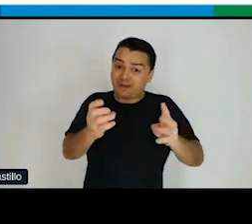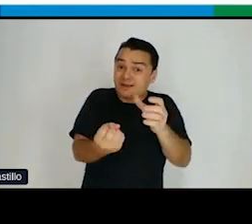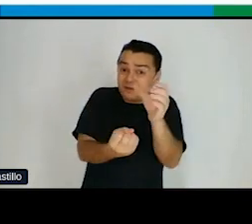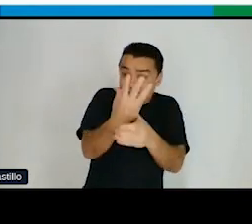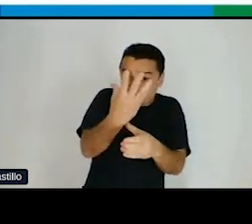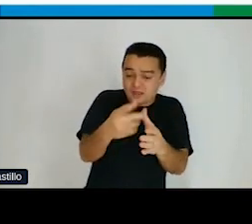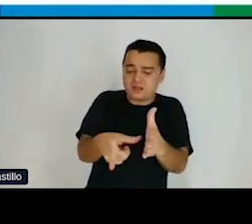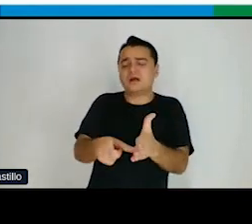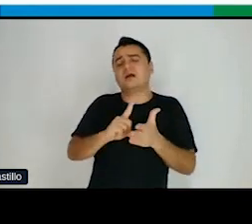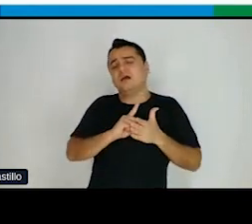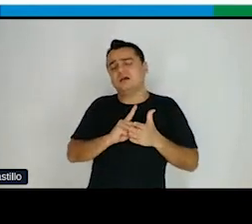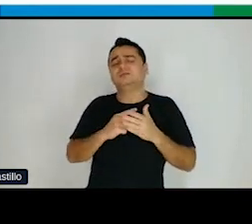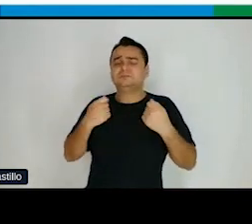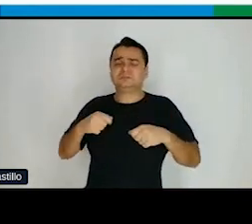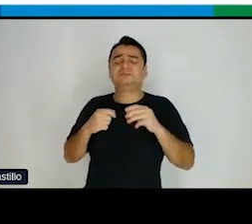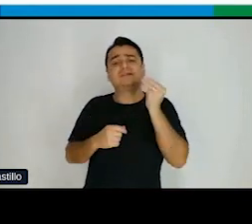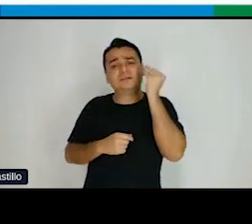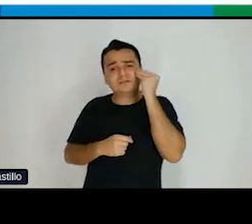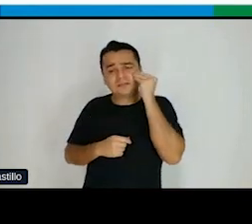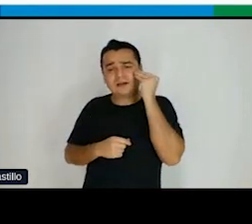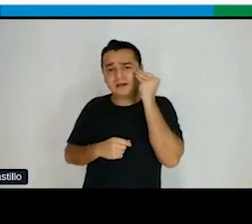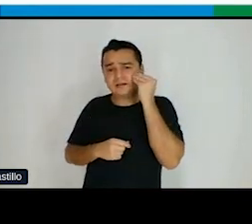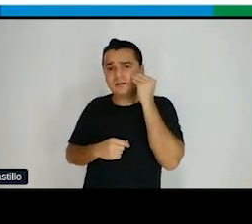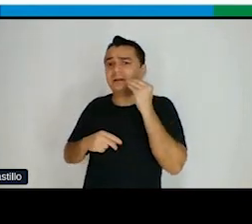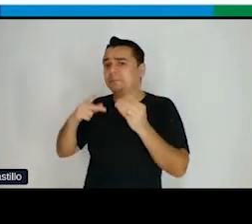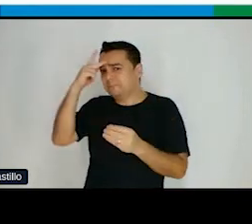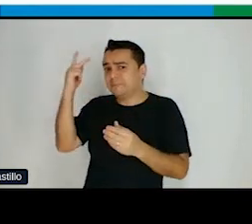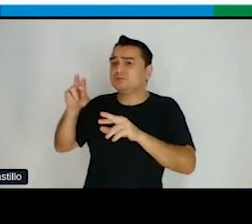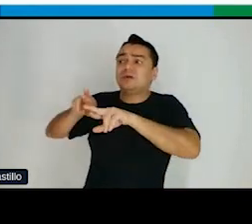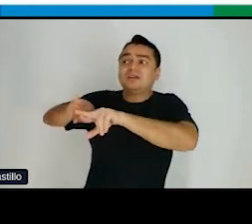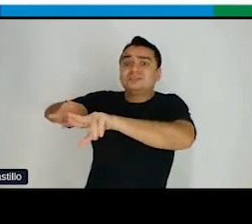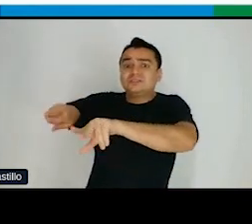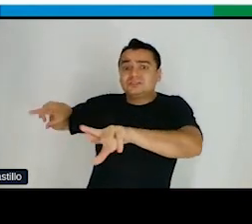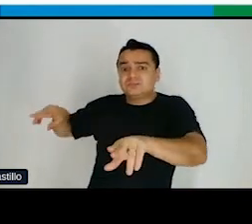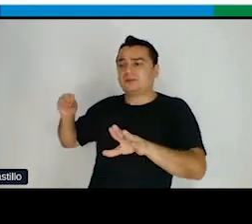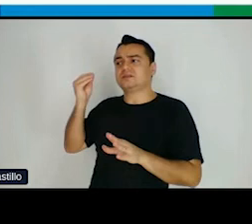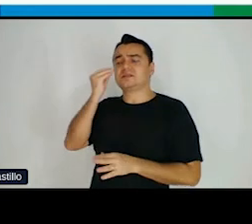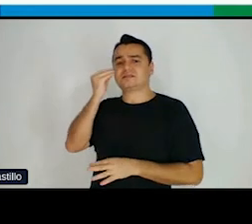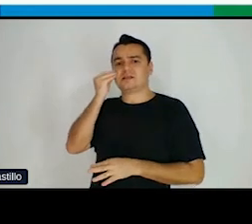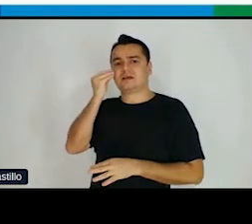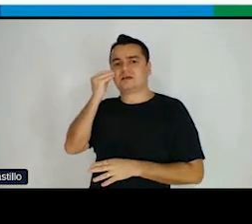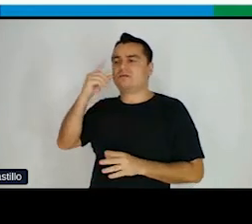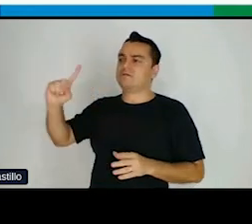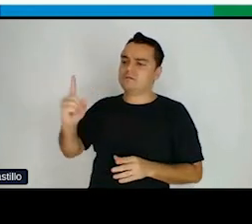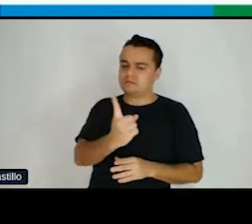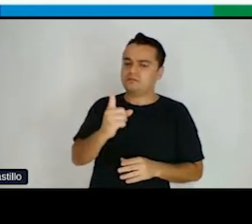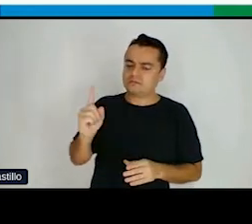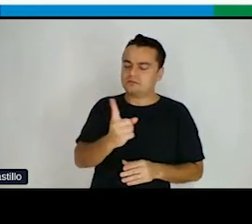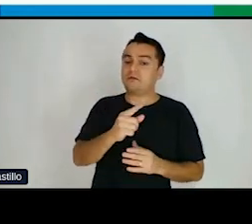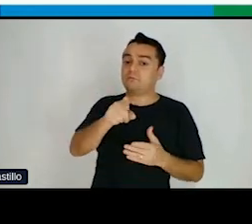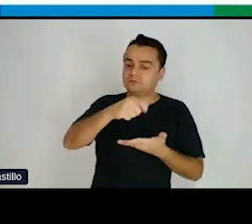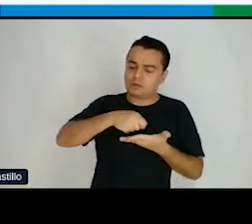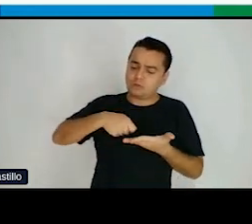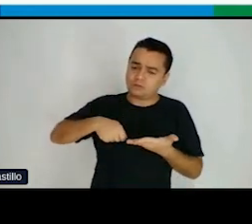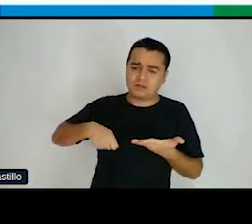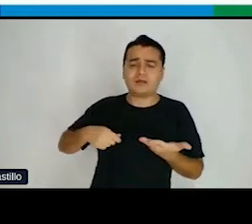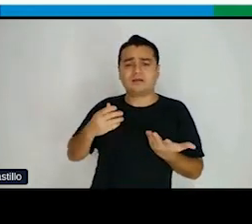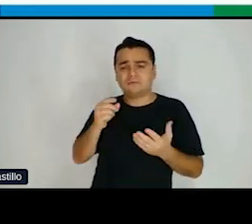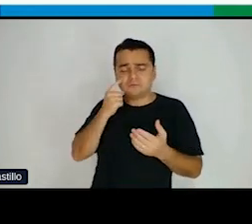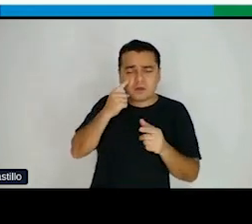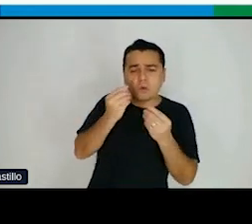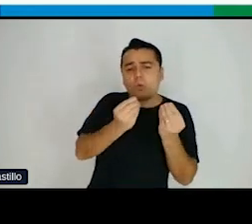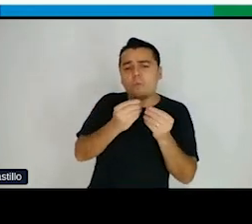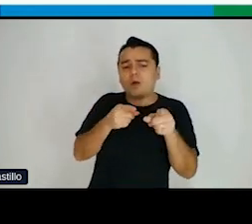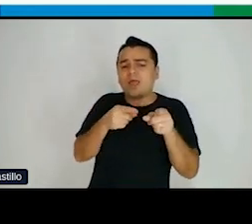provavelmente elas seriam quebradas. E daí pode vir a pergunta, né? Mas como que eu vou testar com pessoas, né? Como